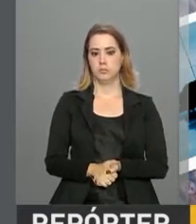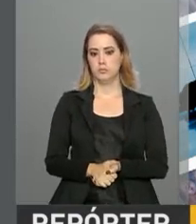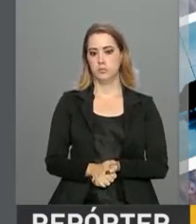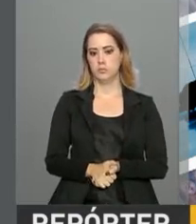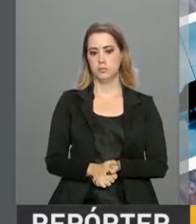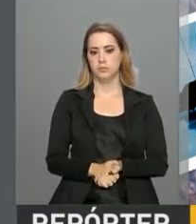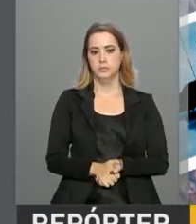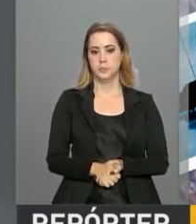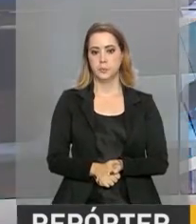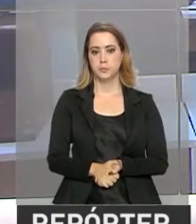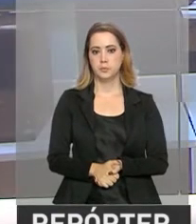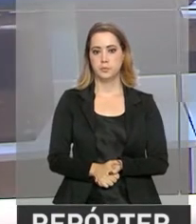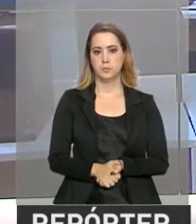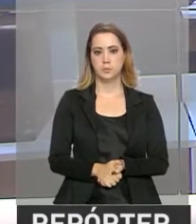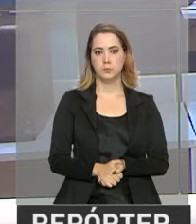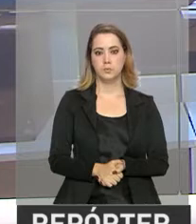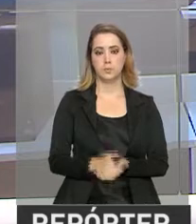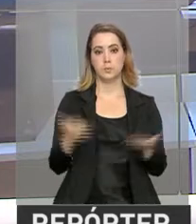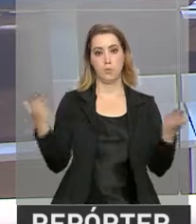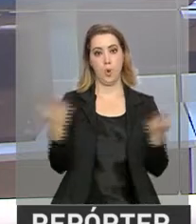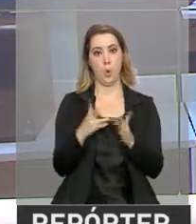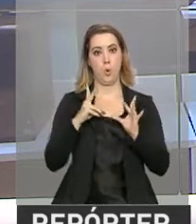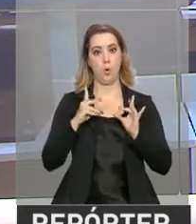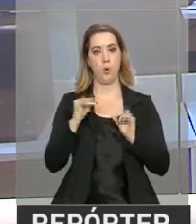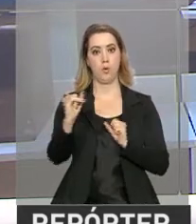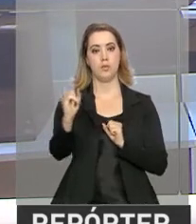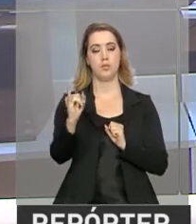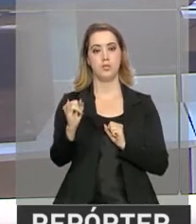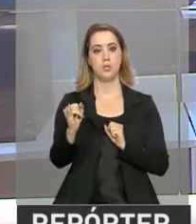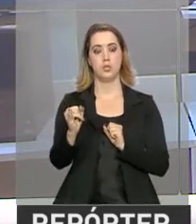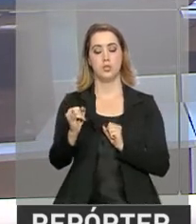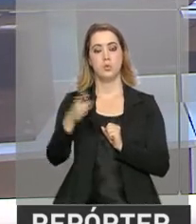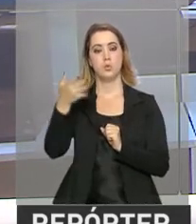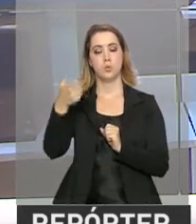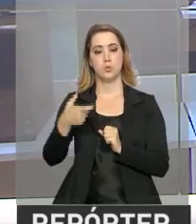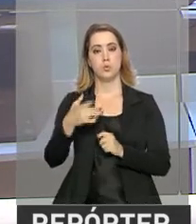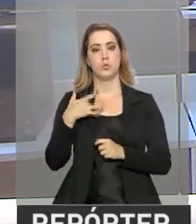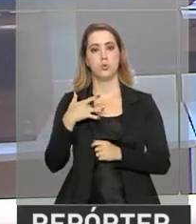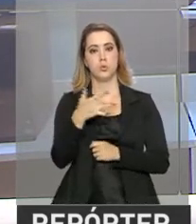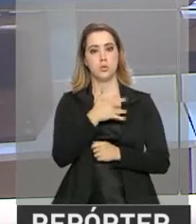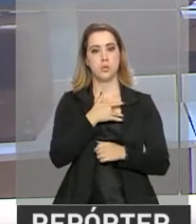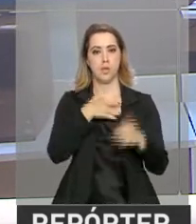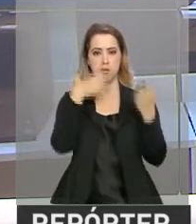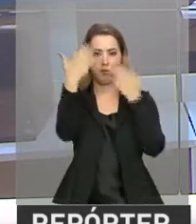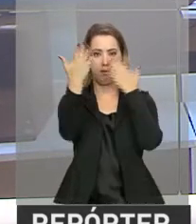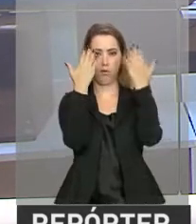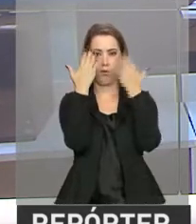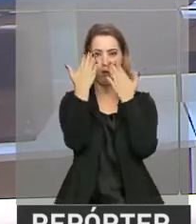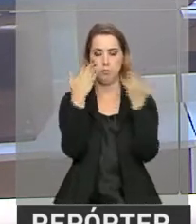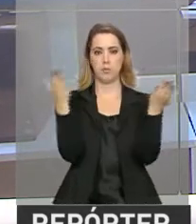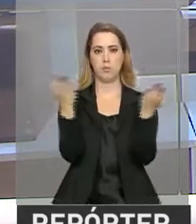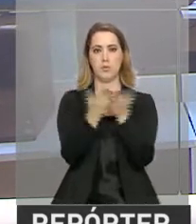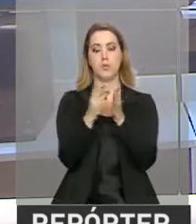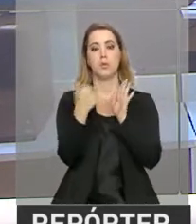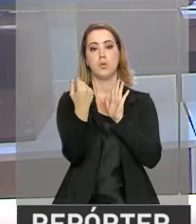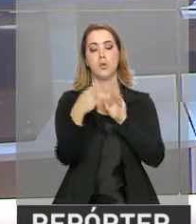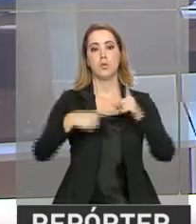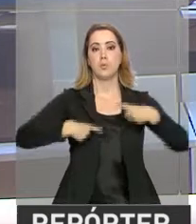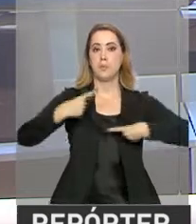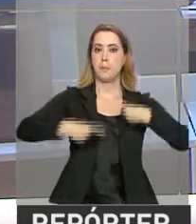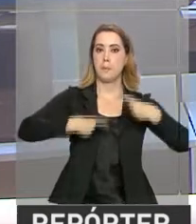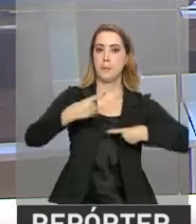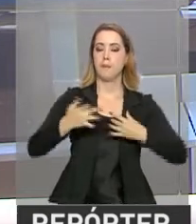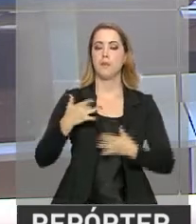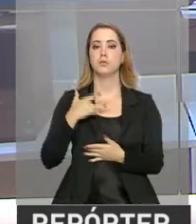receita.fazenda.gov.br e hoje é o dia da saúde mental a política nacional de saúde mental do sus é referência internacional